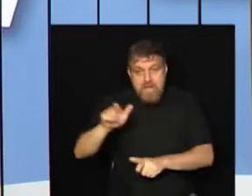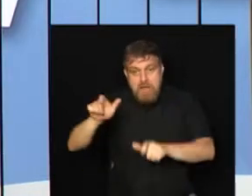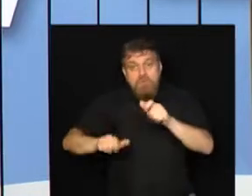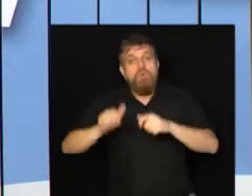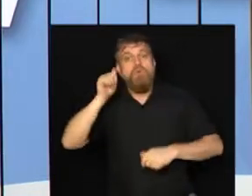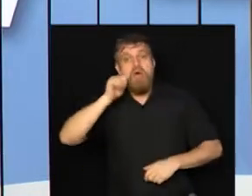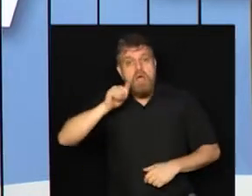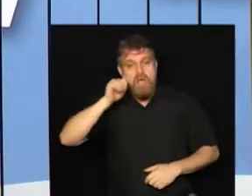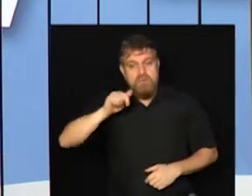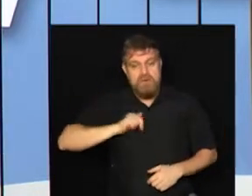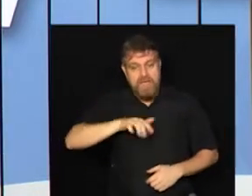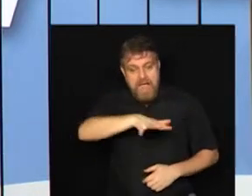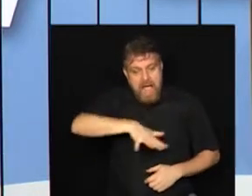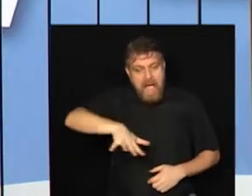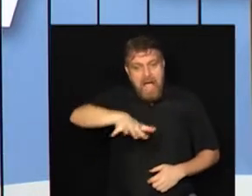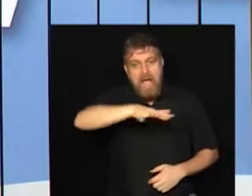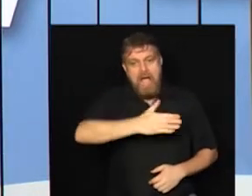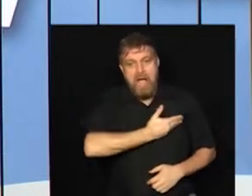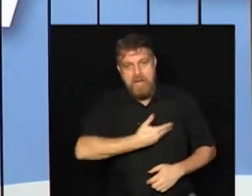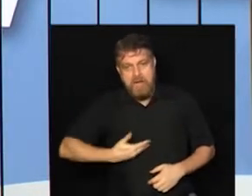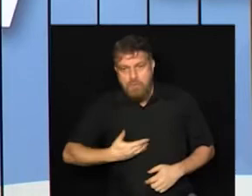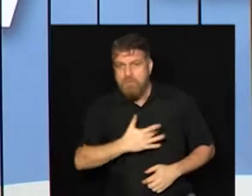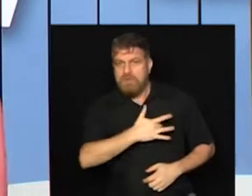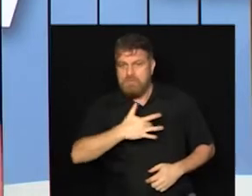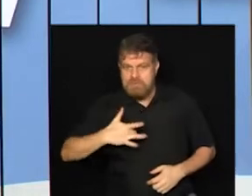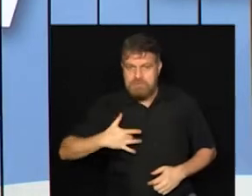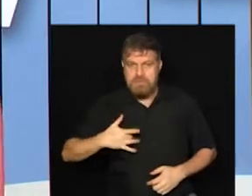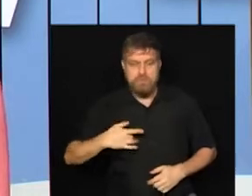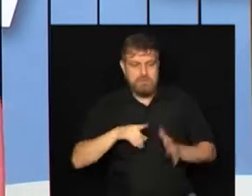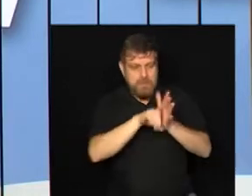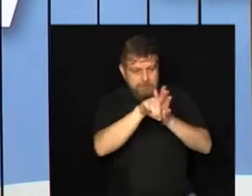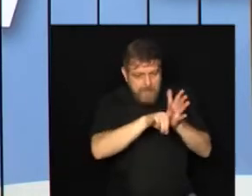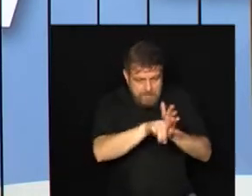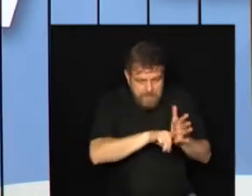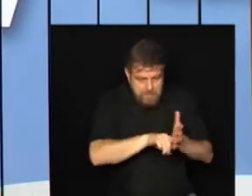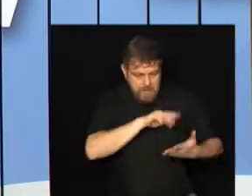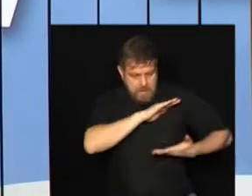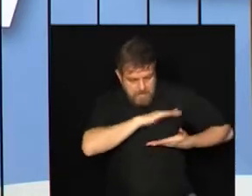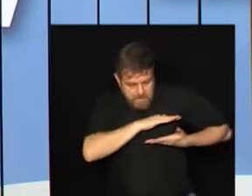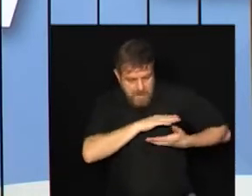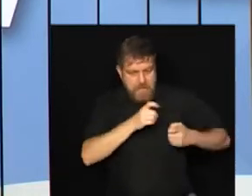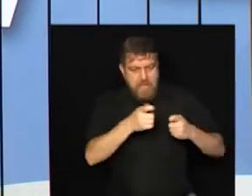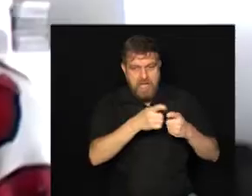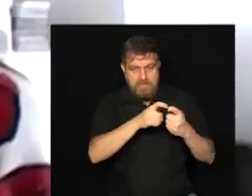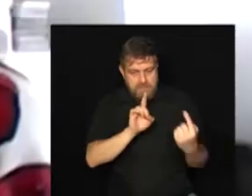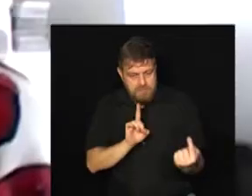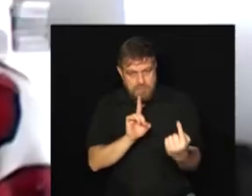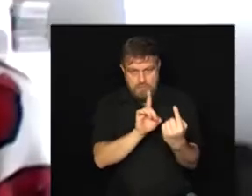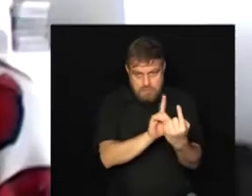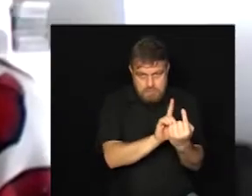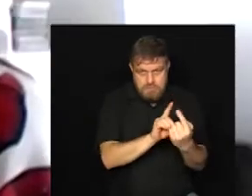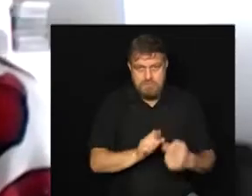dessas mulheres, né, à rede pública de saúde também, né? A exames e também a consultas médicas.